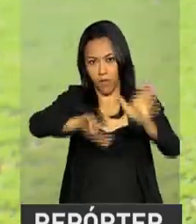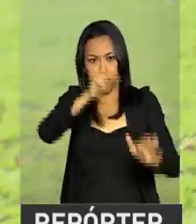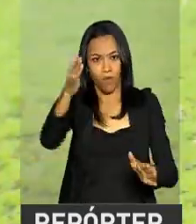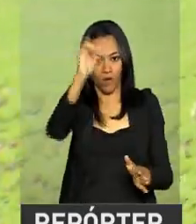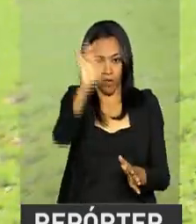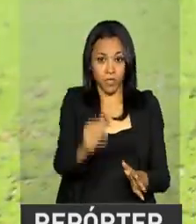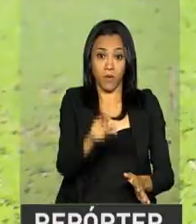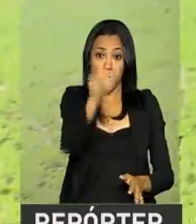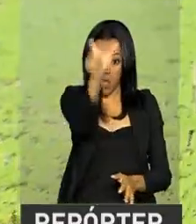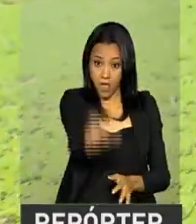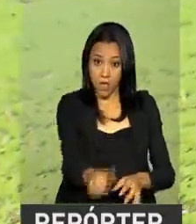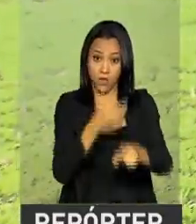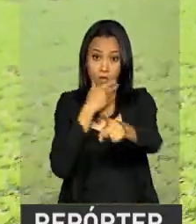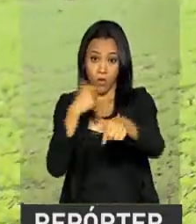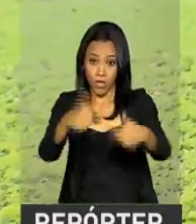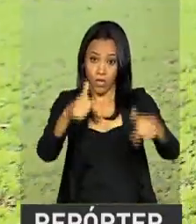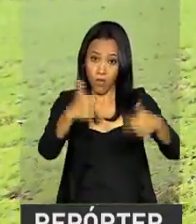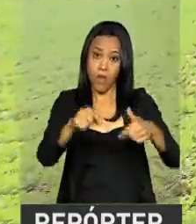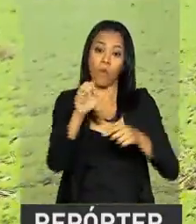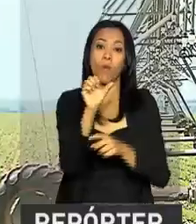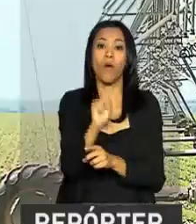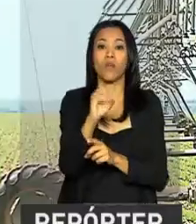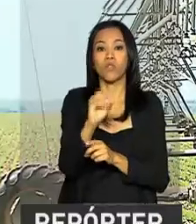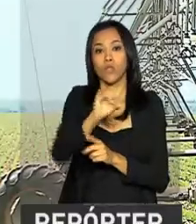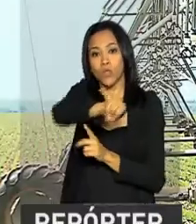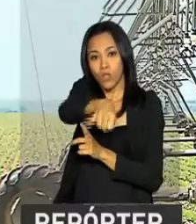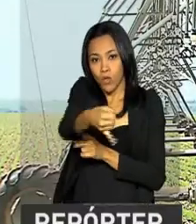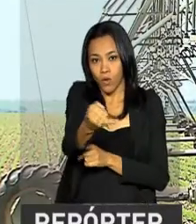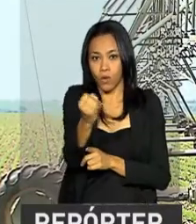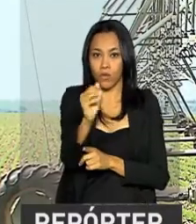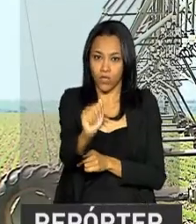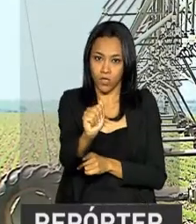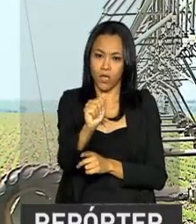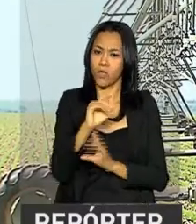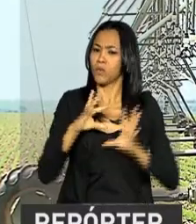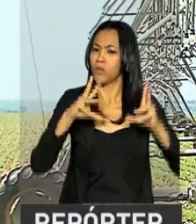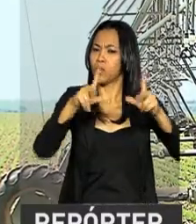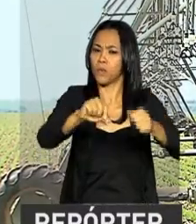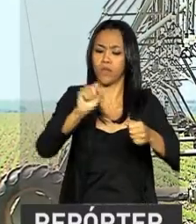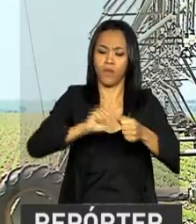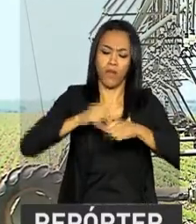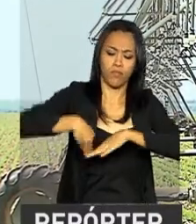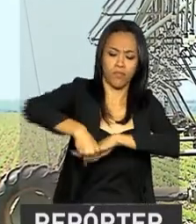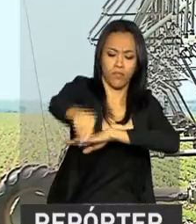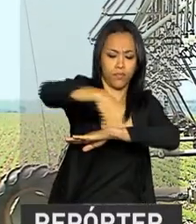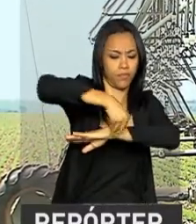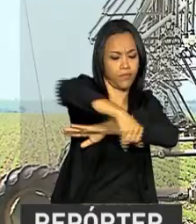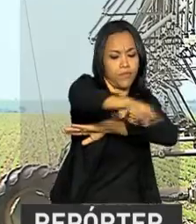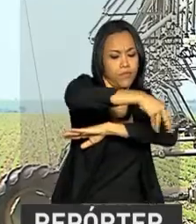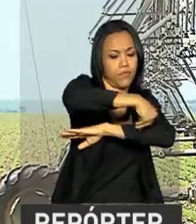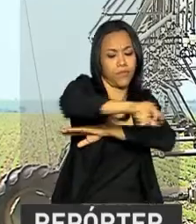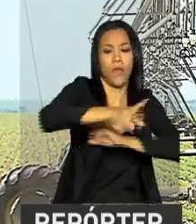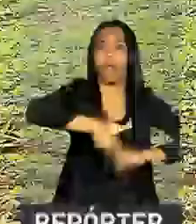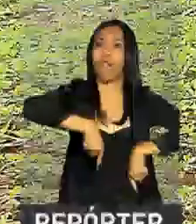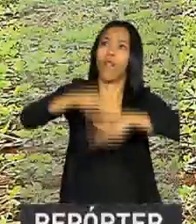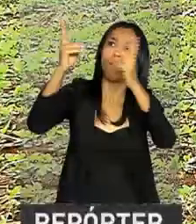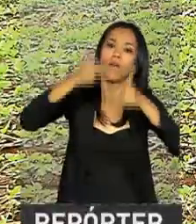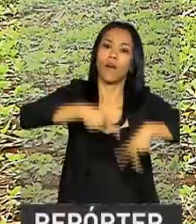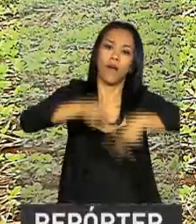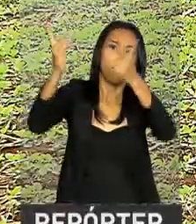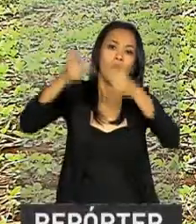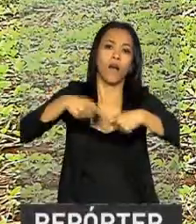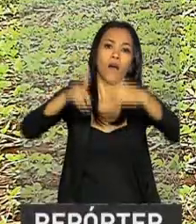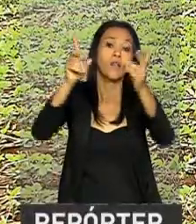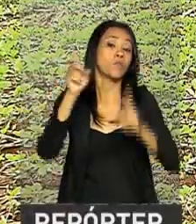de soja tem acumulado resultados positivos no campo. Praticamente tudo o que produz é exportado para os Estados Unidos e China.